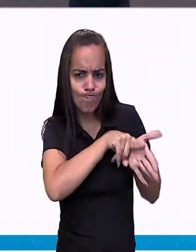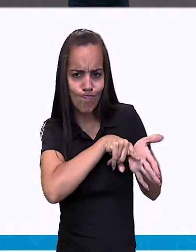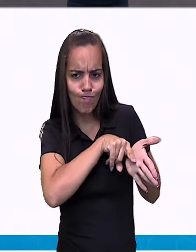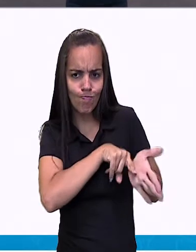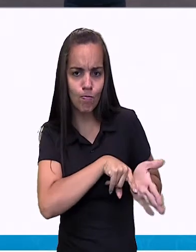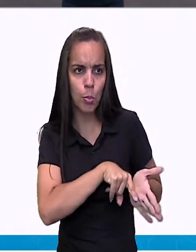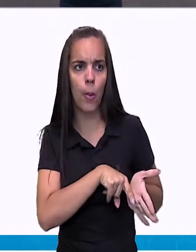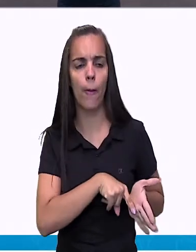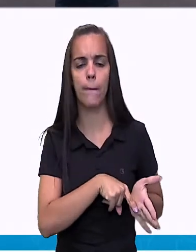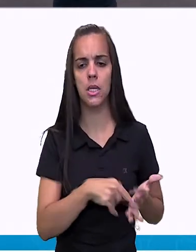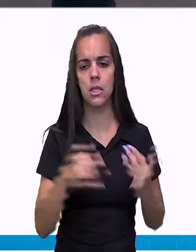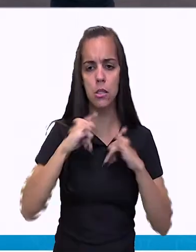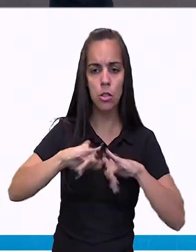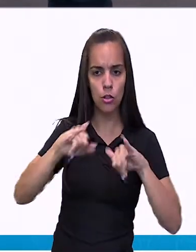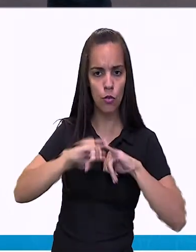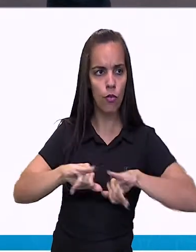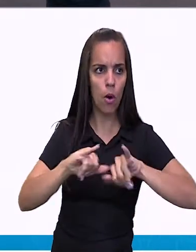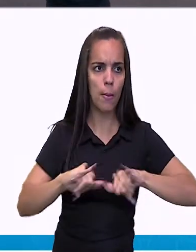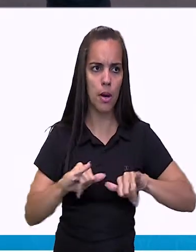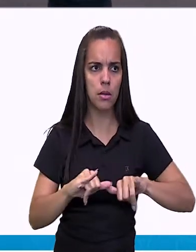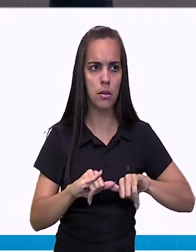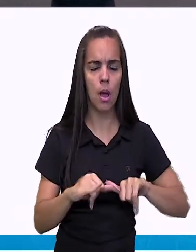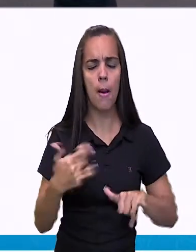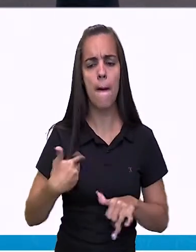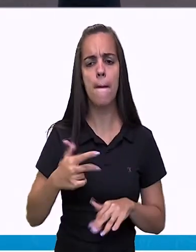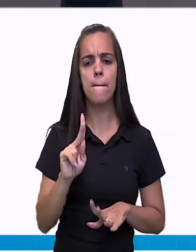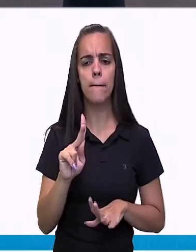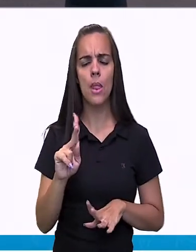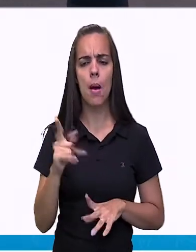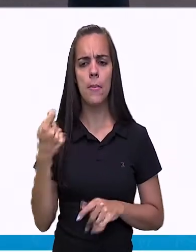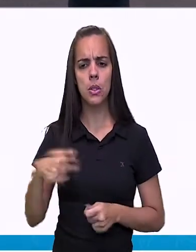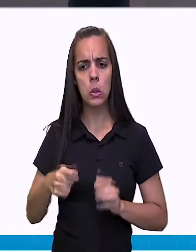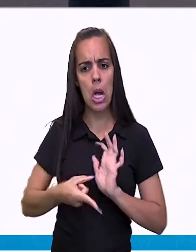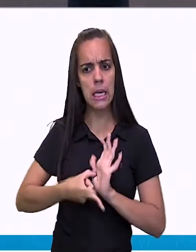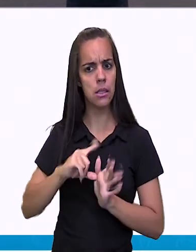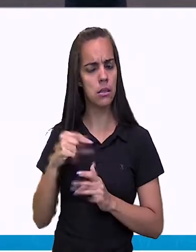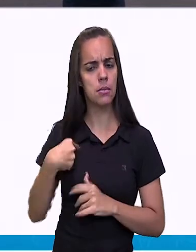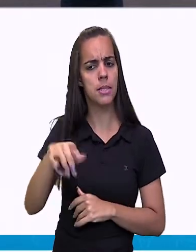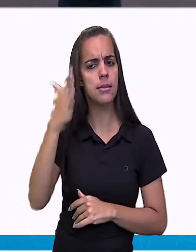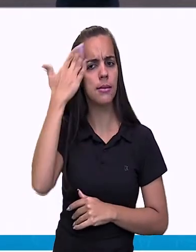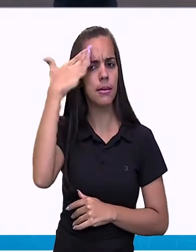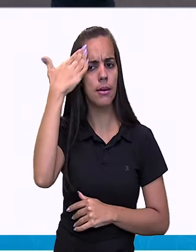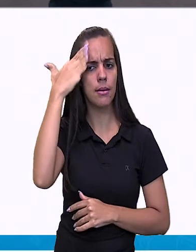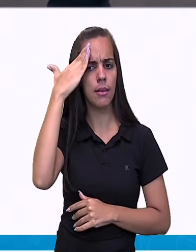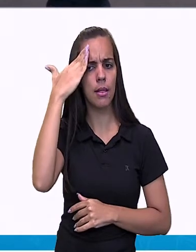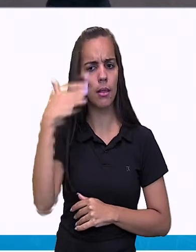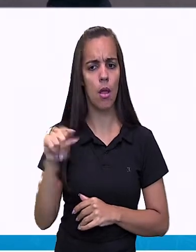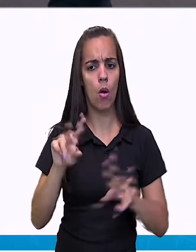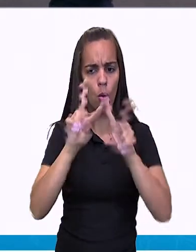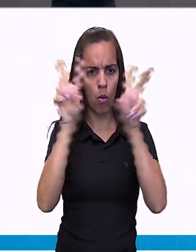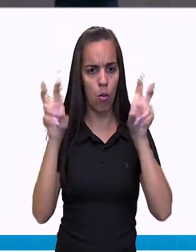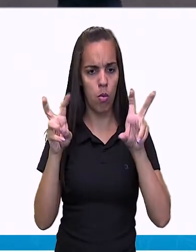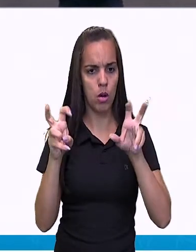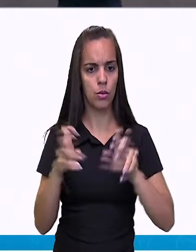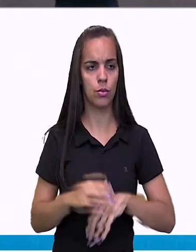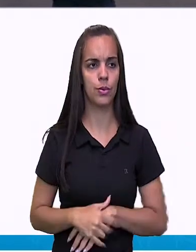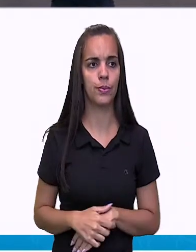né? Antes de ir para o debate, a pessoa tem que estar informada, tem que ter feito uma pesquisa antes. Pois